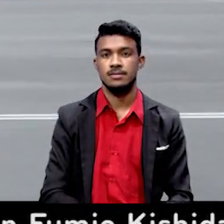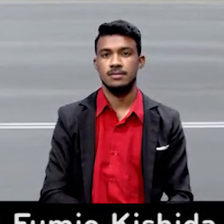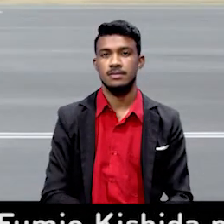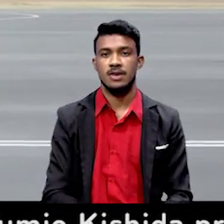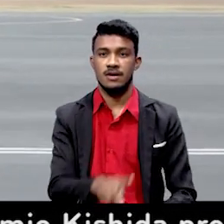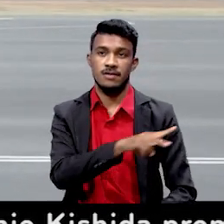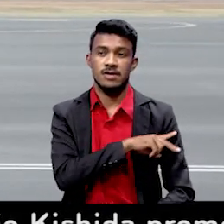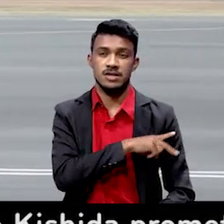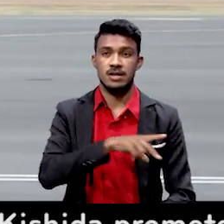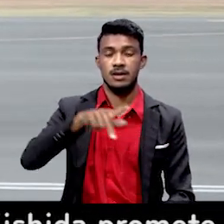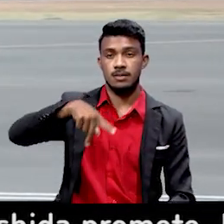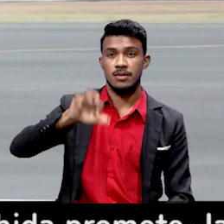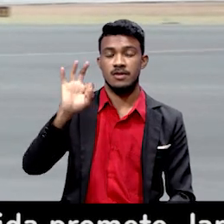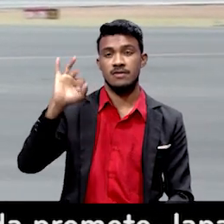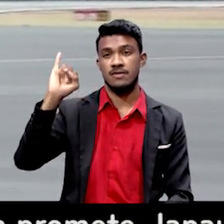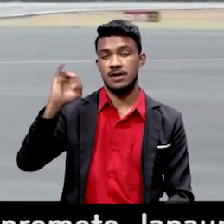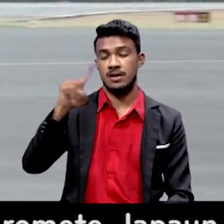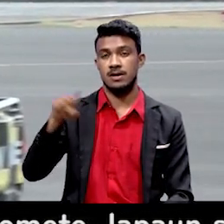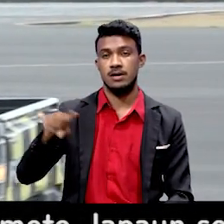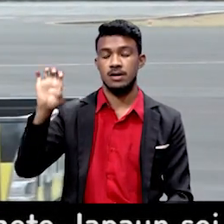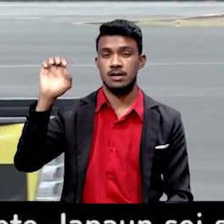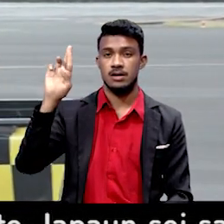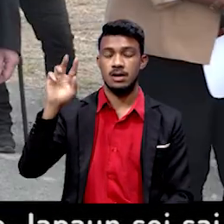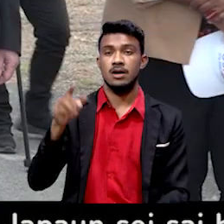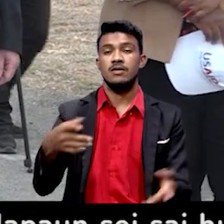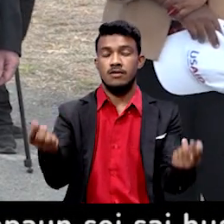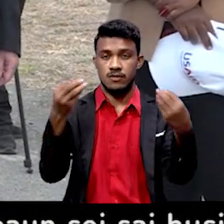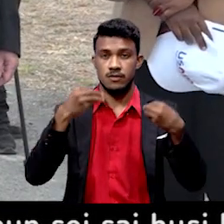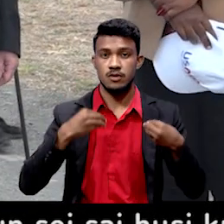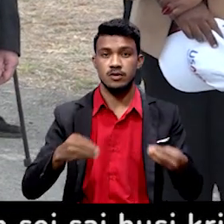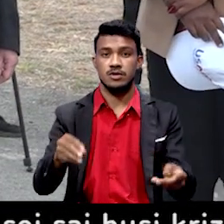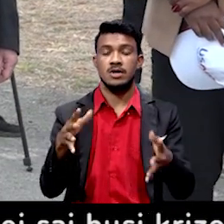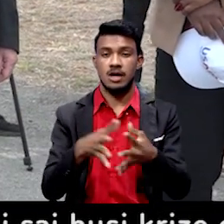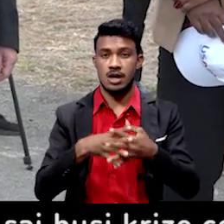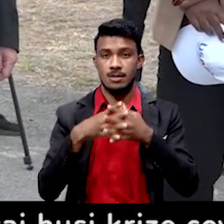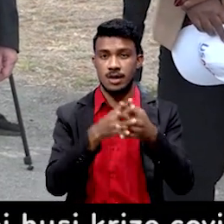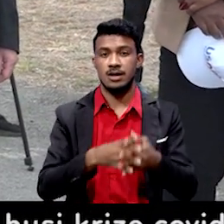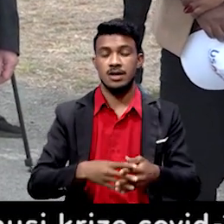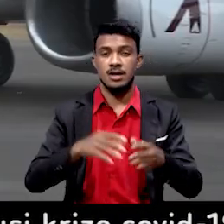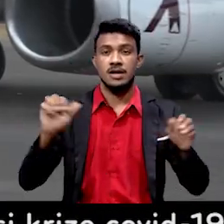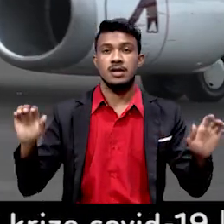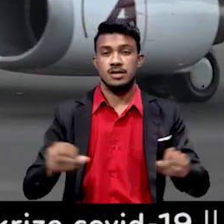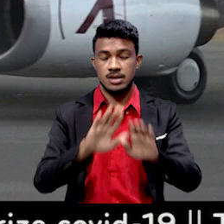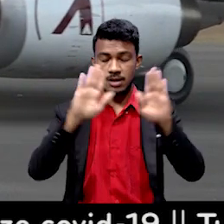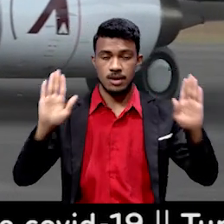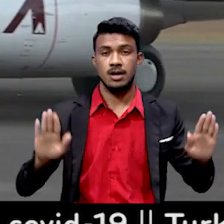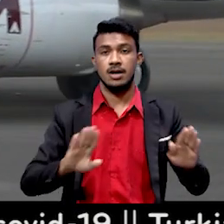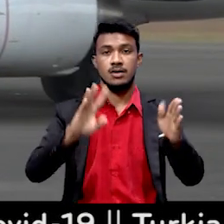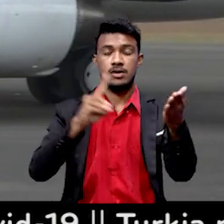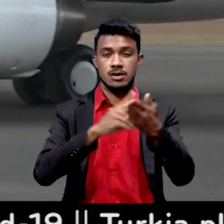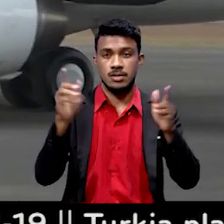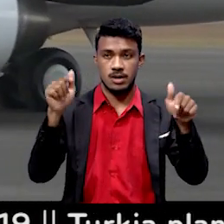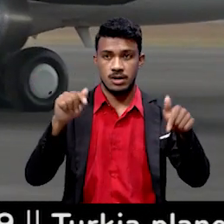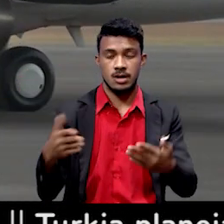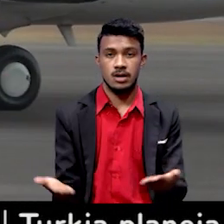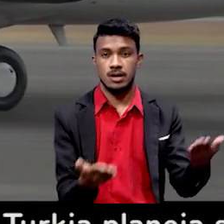Vacina Pfizer ne be oferece os Estados Unidos da América to ya Timor Leste e sábado semana ne mais ou menos tu kulima ho balon